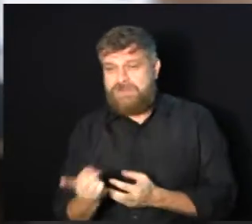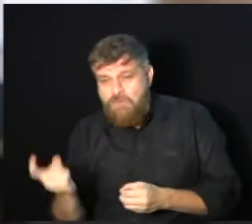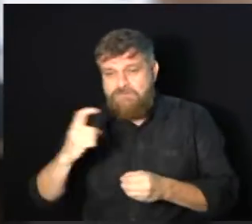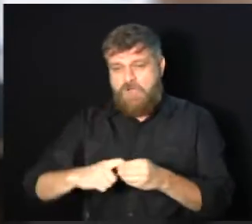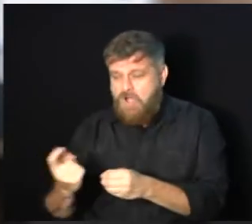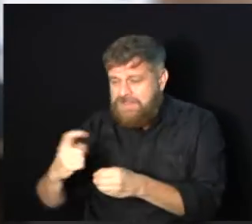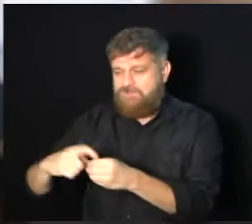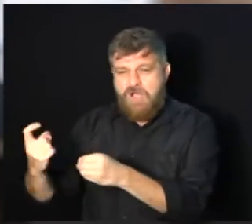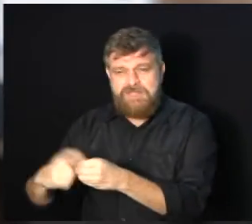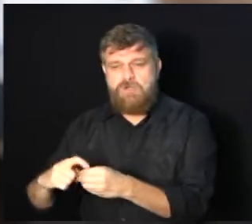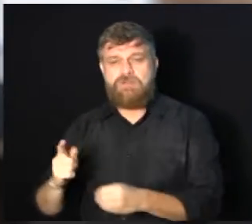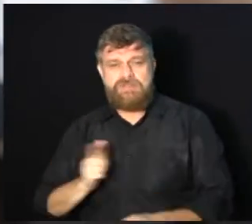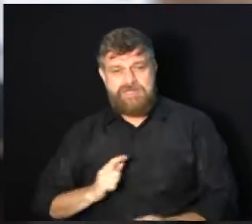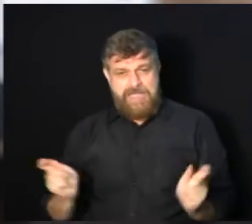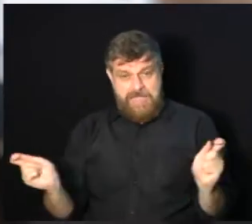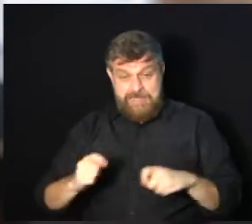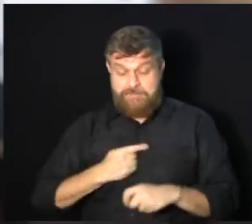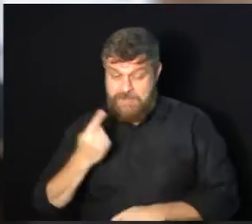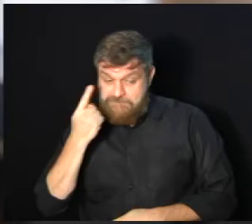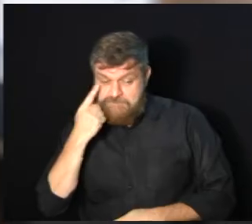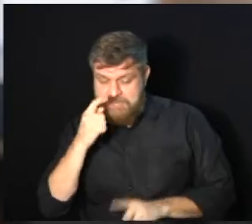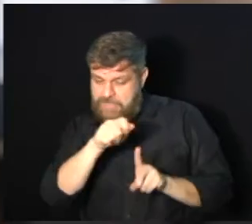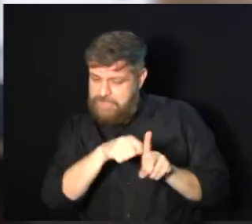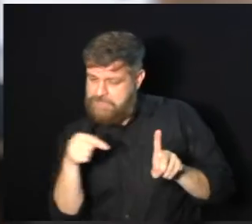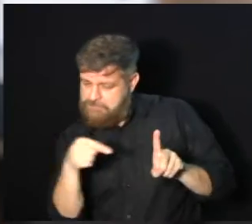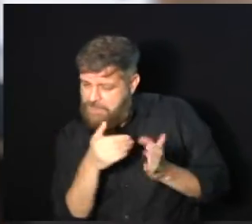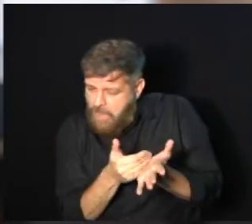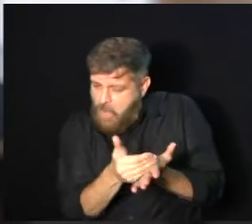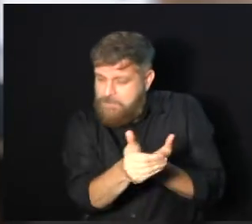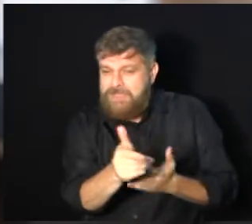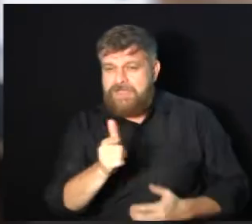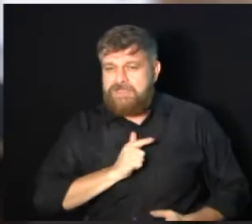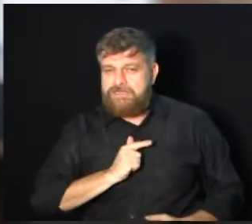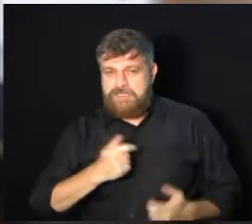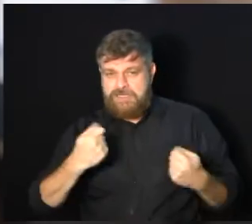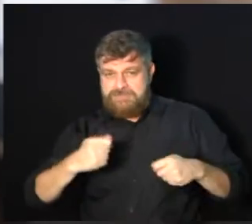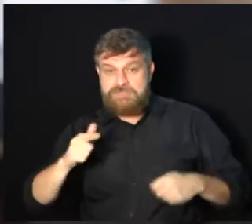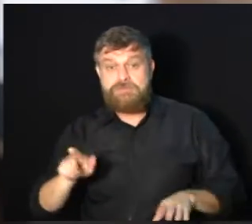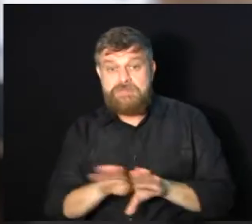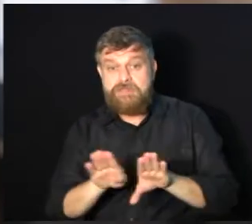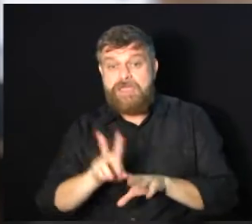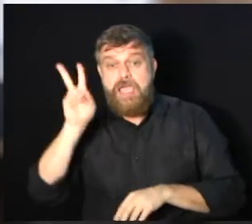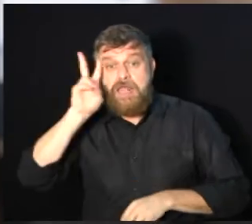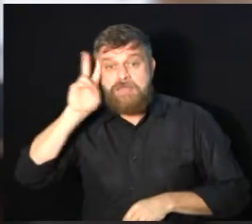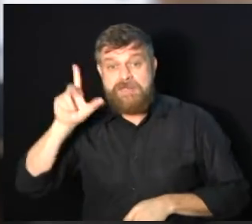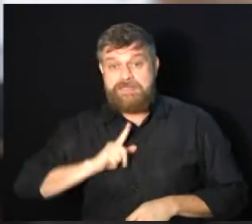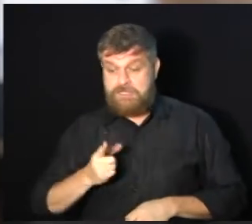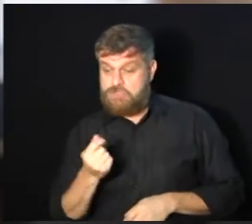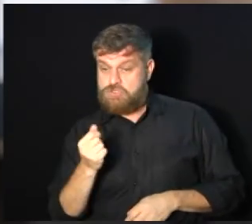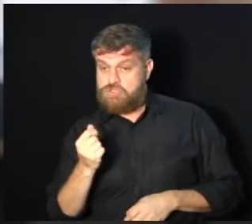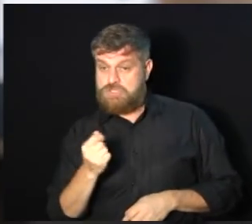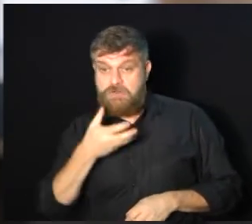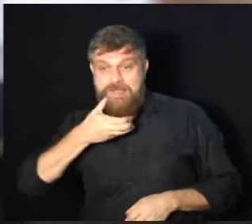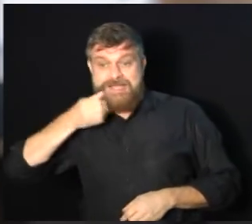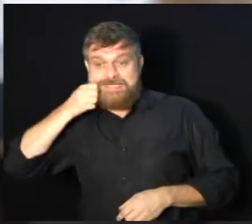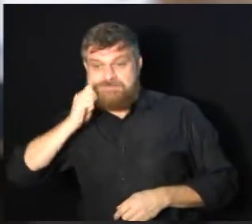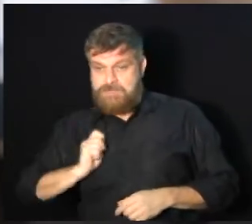mês. Então é importante olhar se naquele mês que vai começar, eu não preciso orçar também um valor para um